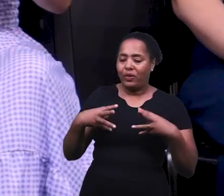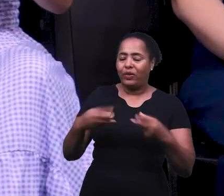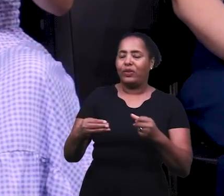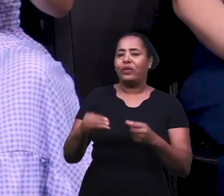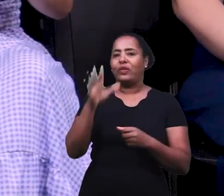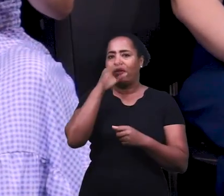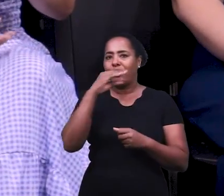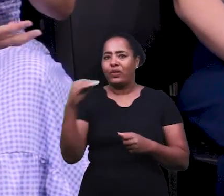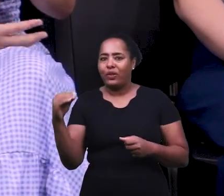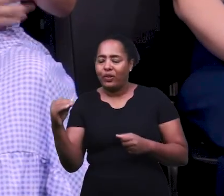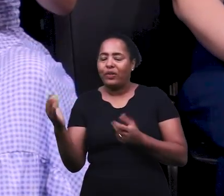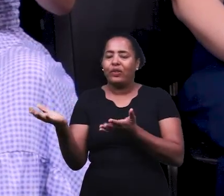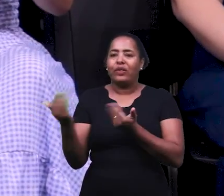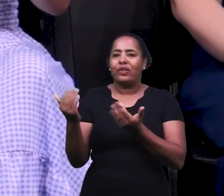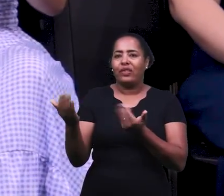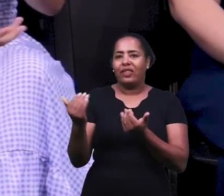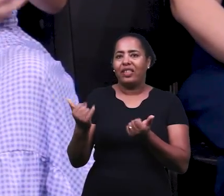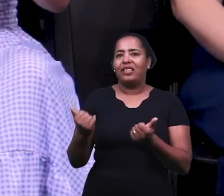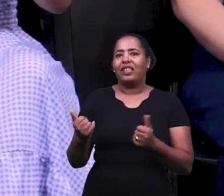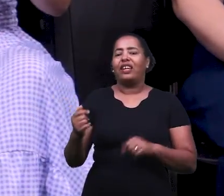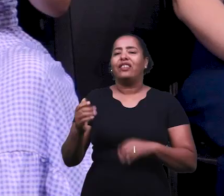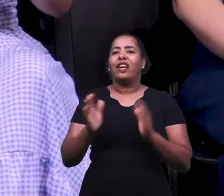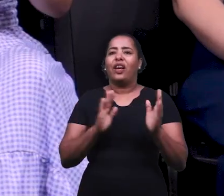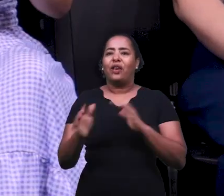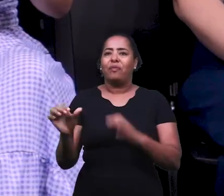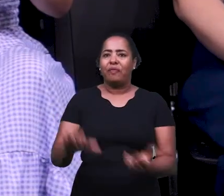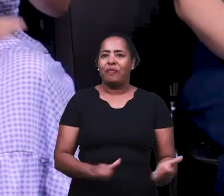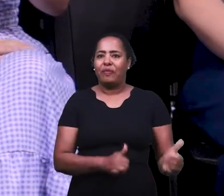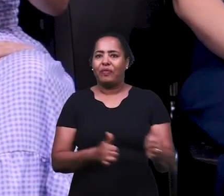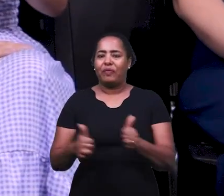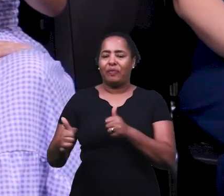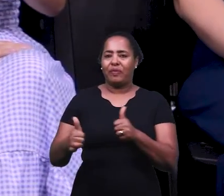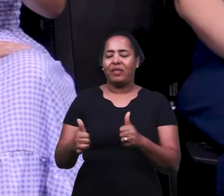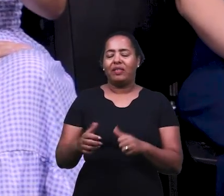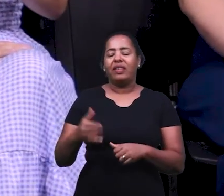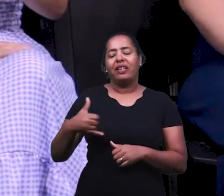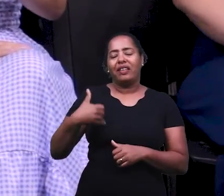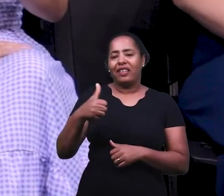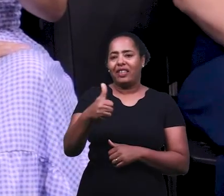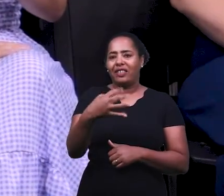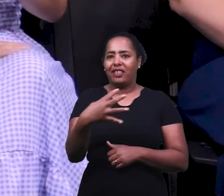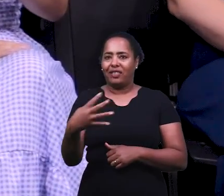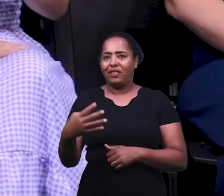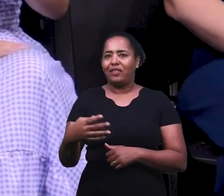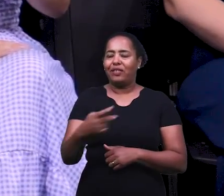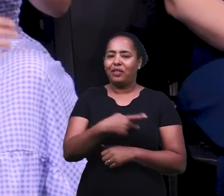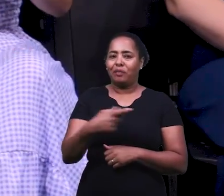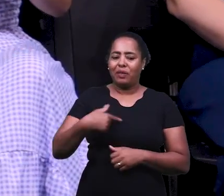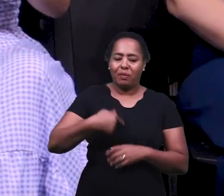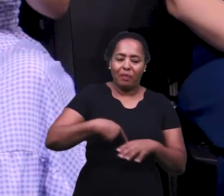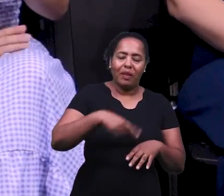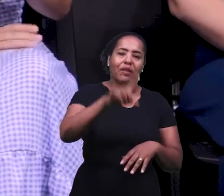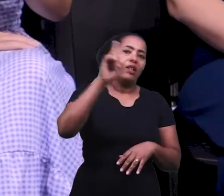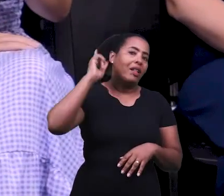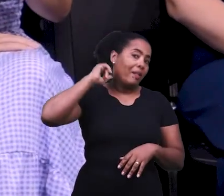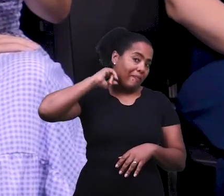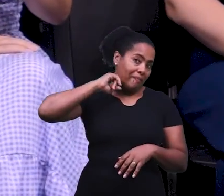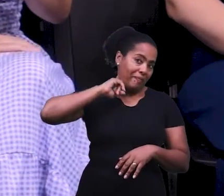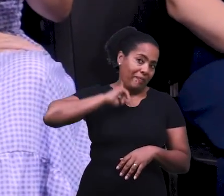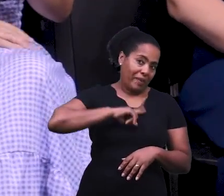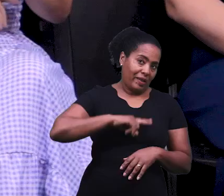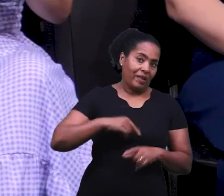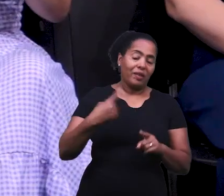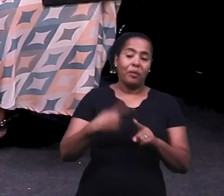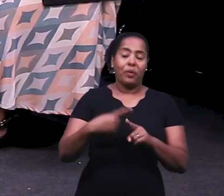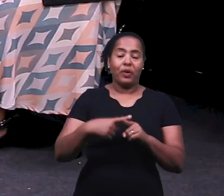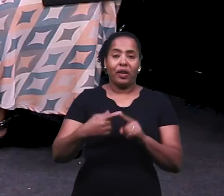O sonho de todo jovem, de adolescente, que chegasse esse momento do batismo. E aí, com 14 anos, o